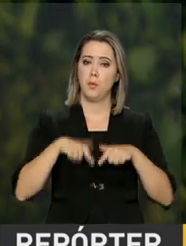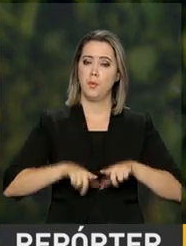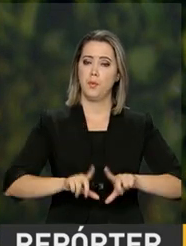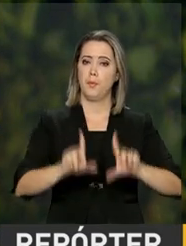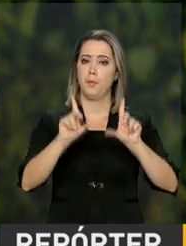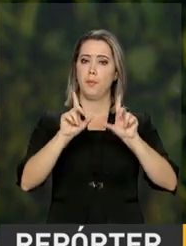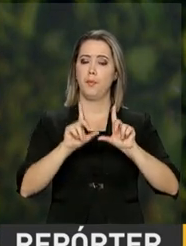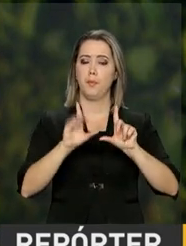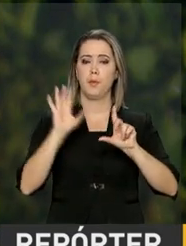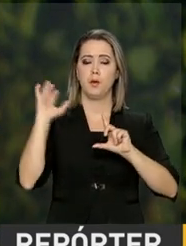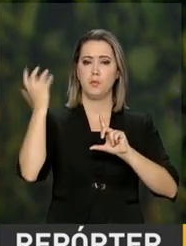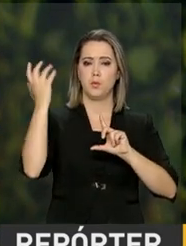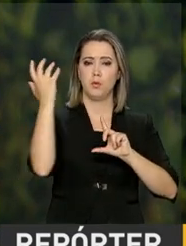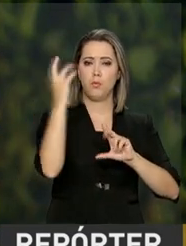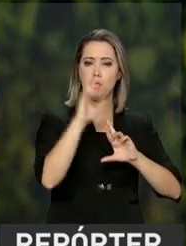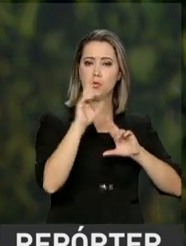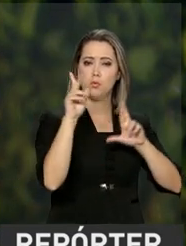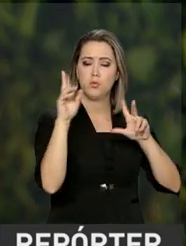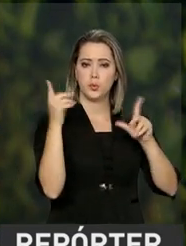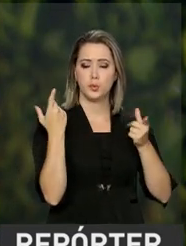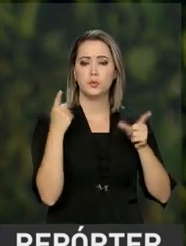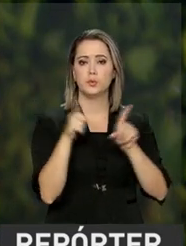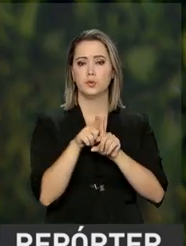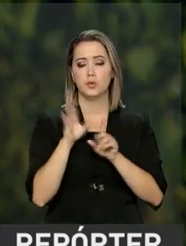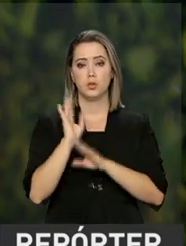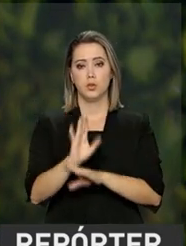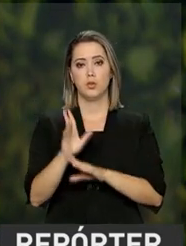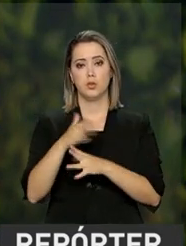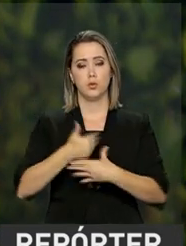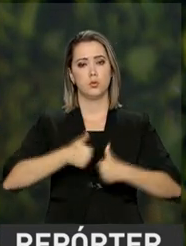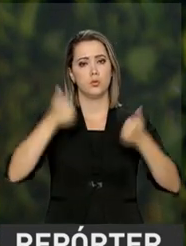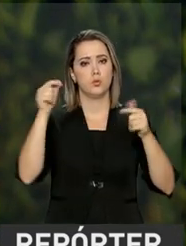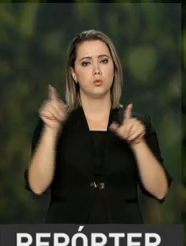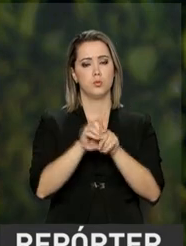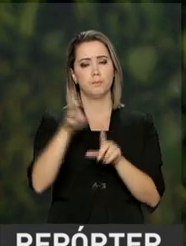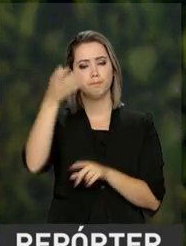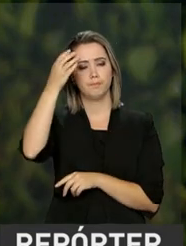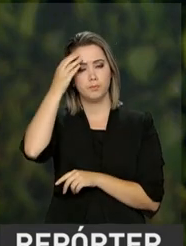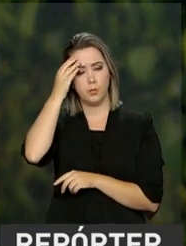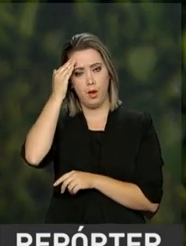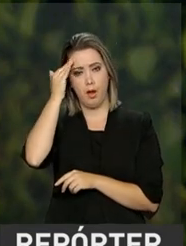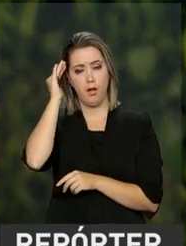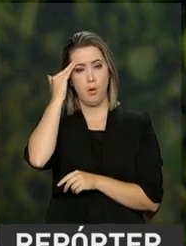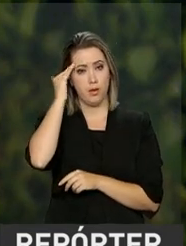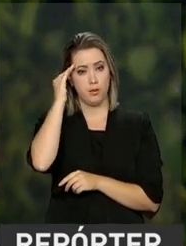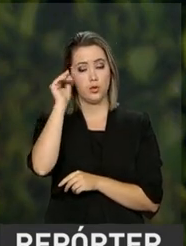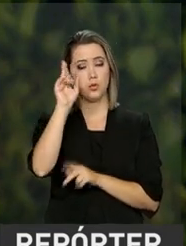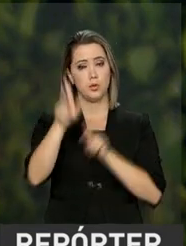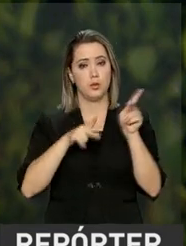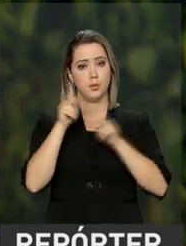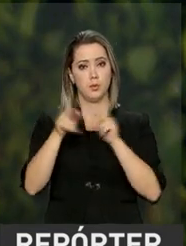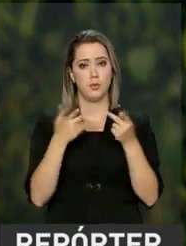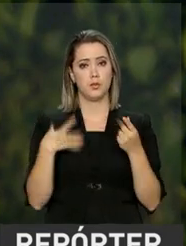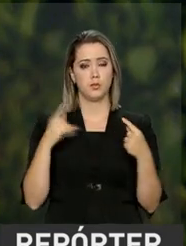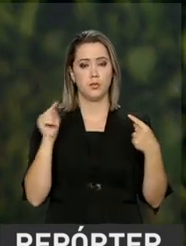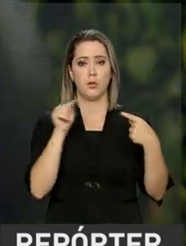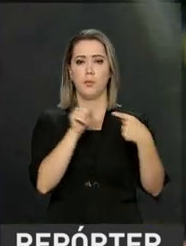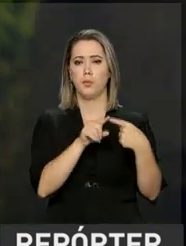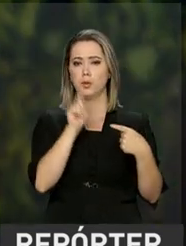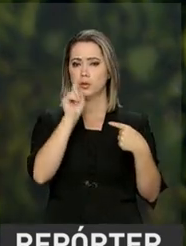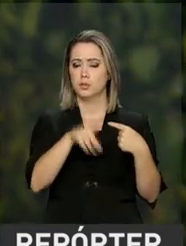da biodivers idade que contribuem de maneira ímpar para aumentar a conscientização do público sobre a centralidade da